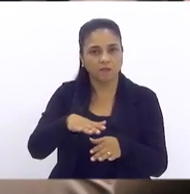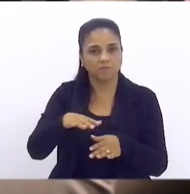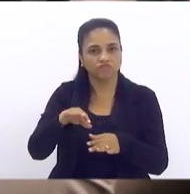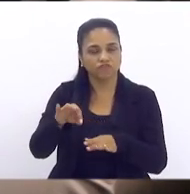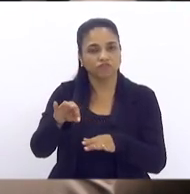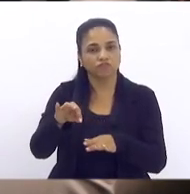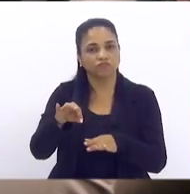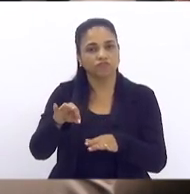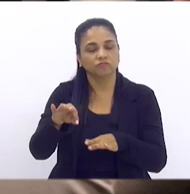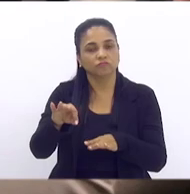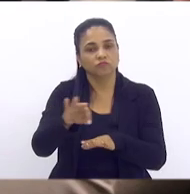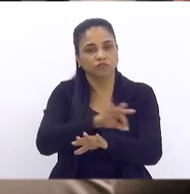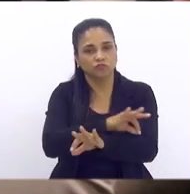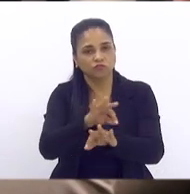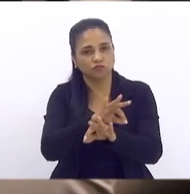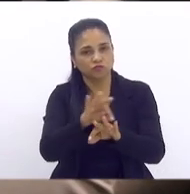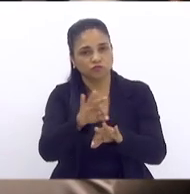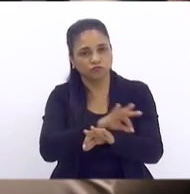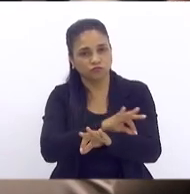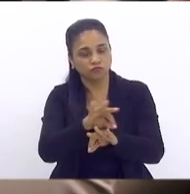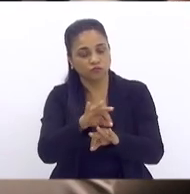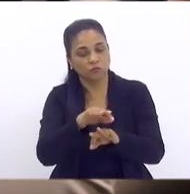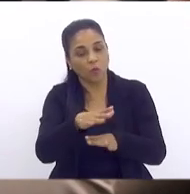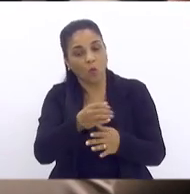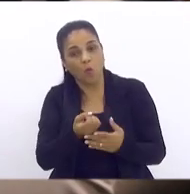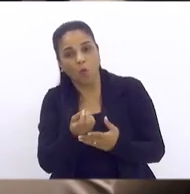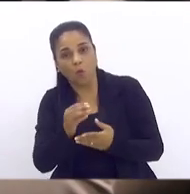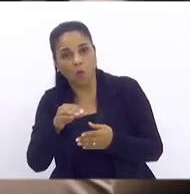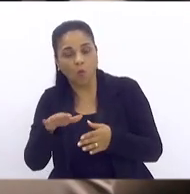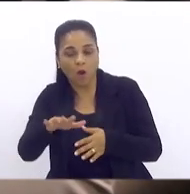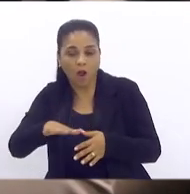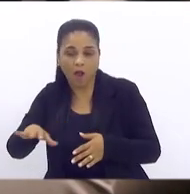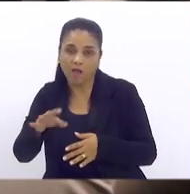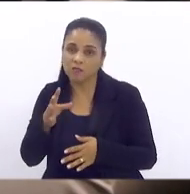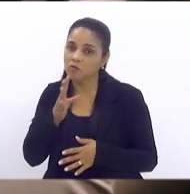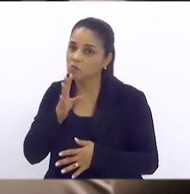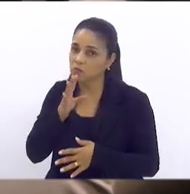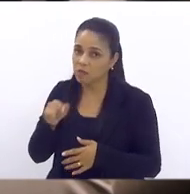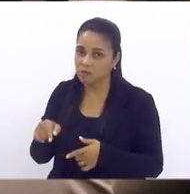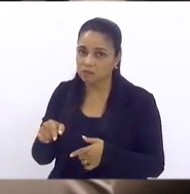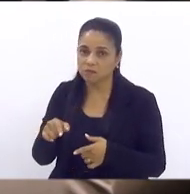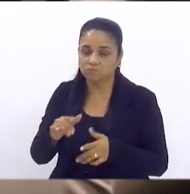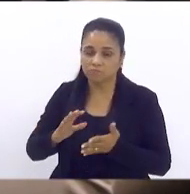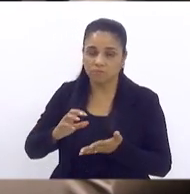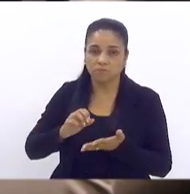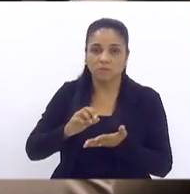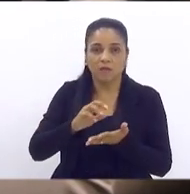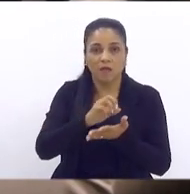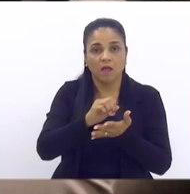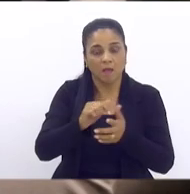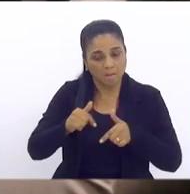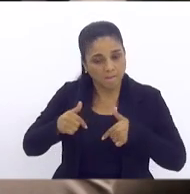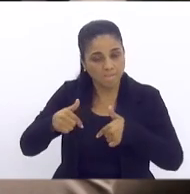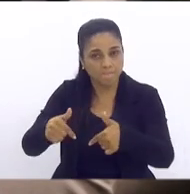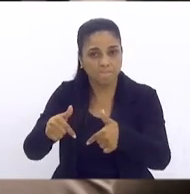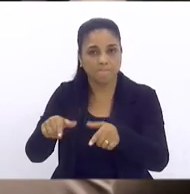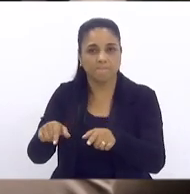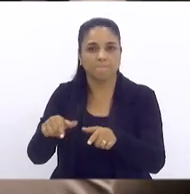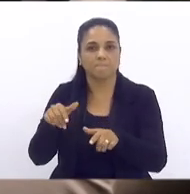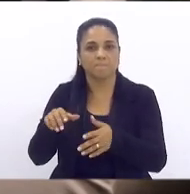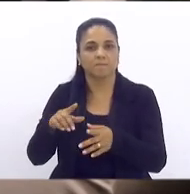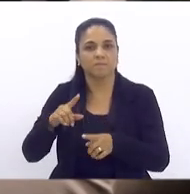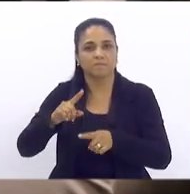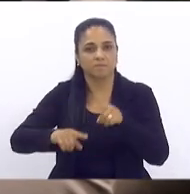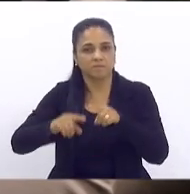geográficas específicas, ou dentro de uma área ou áreas de conhecimento, tarefas relacionadas com as